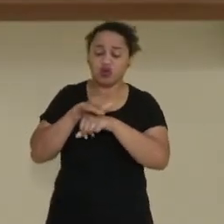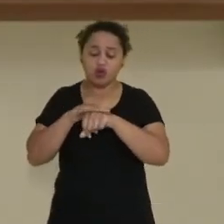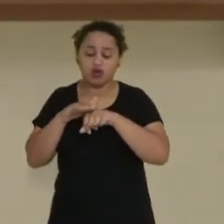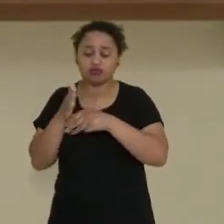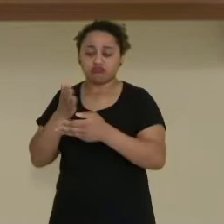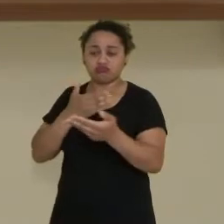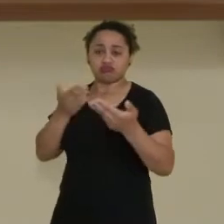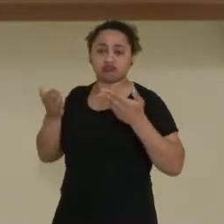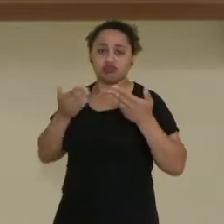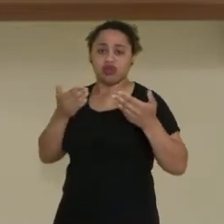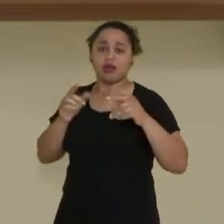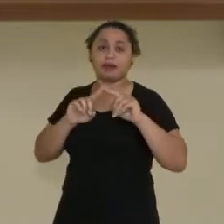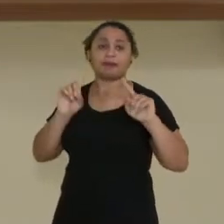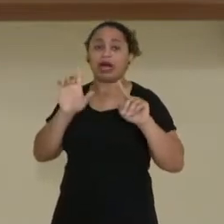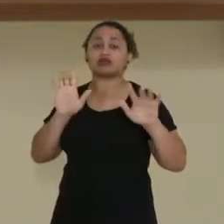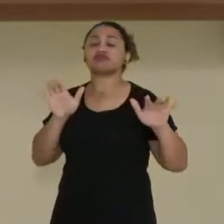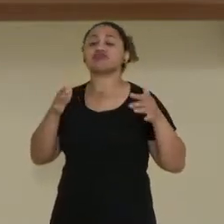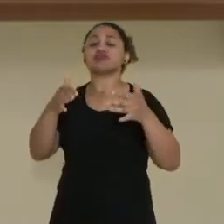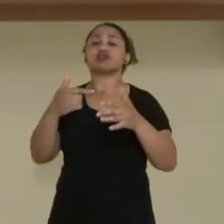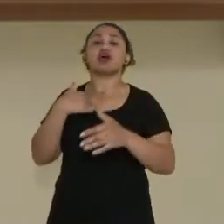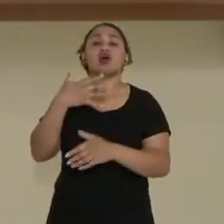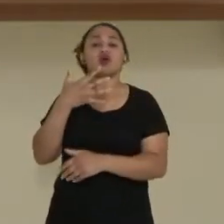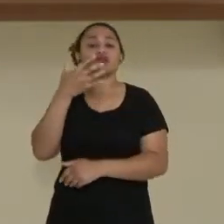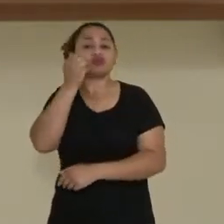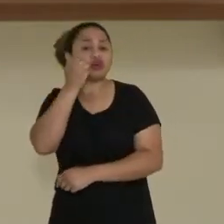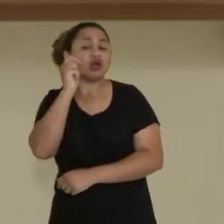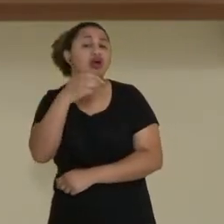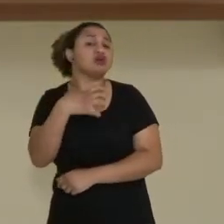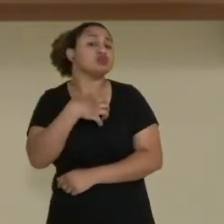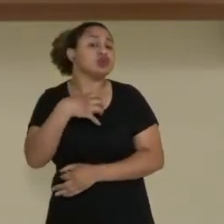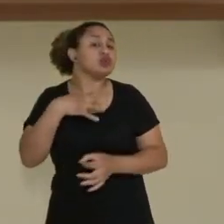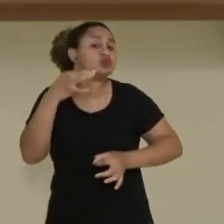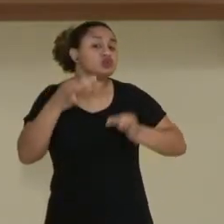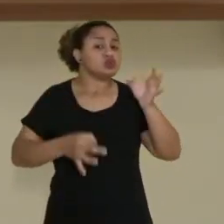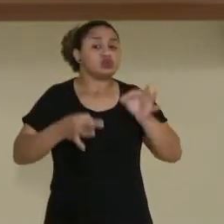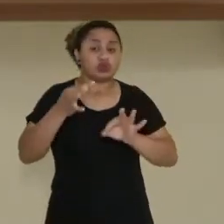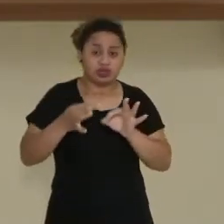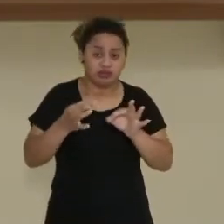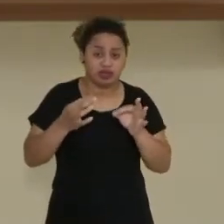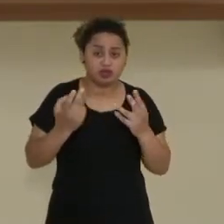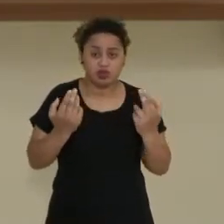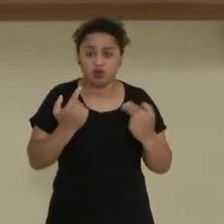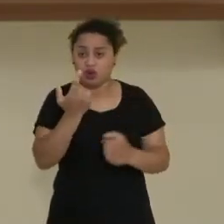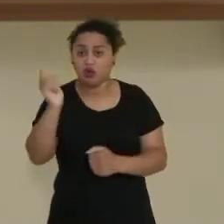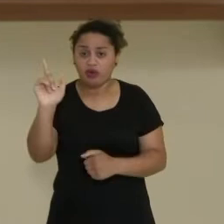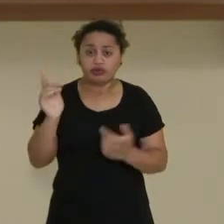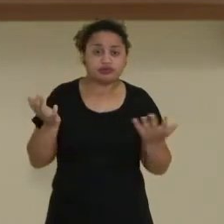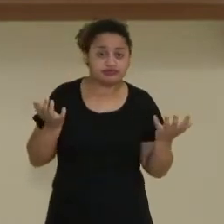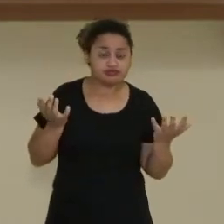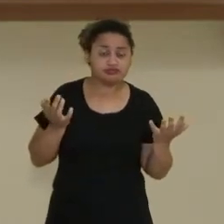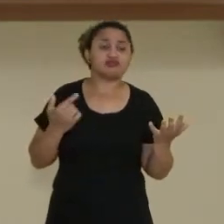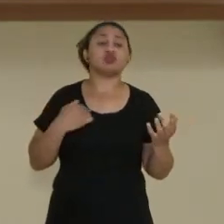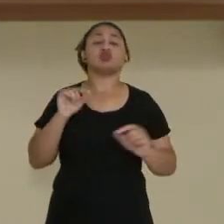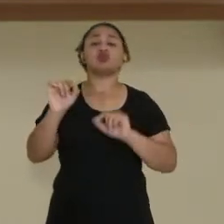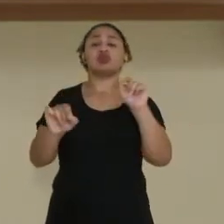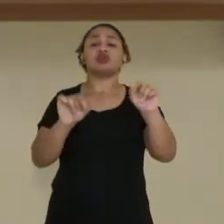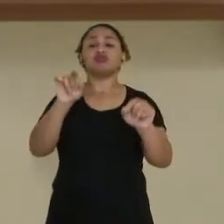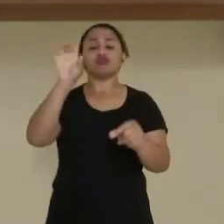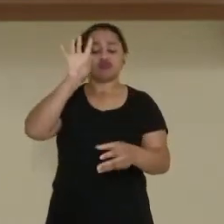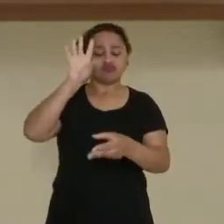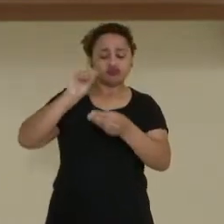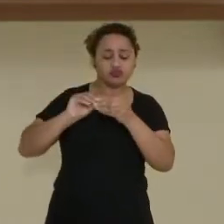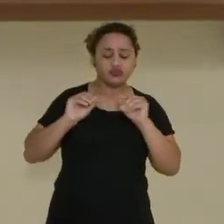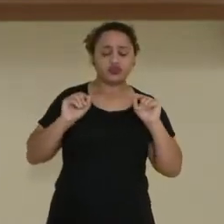mas especificamente, a frustração é uma forma de julgamento como qualquer outra? O que vocês depreenderam disso? O